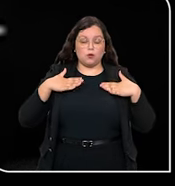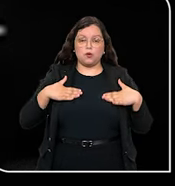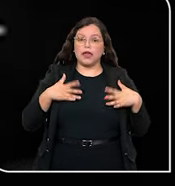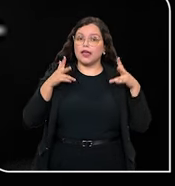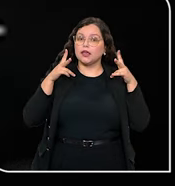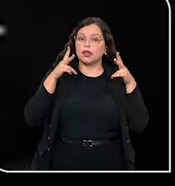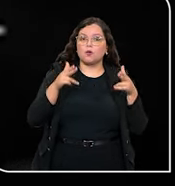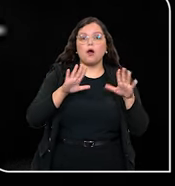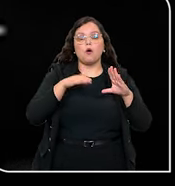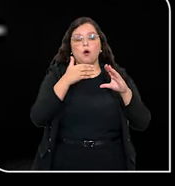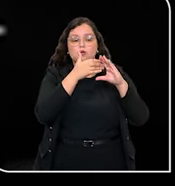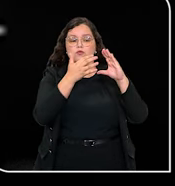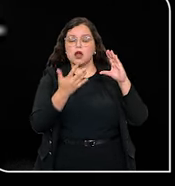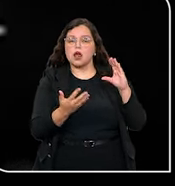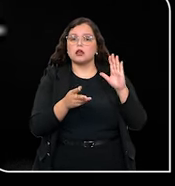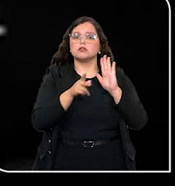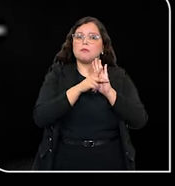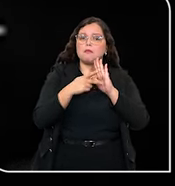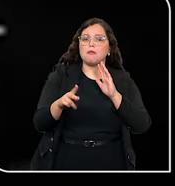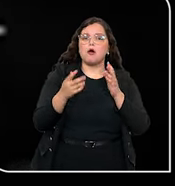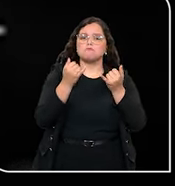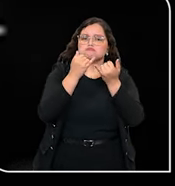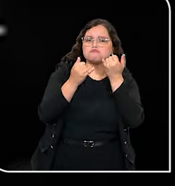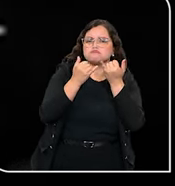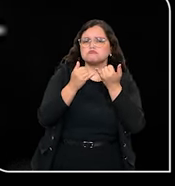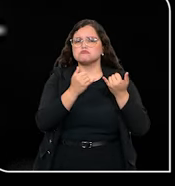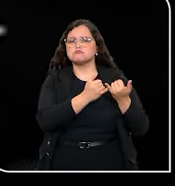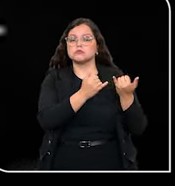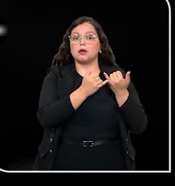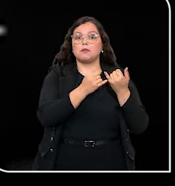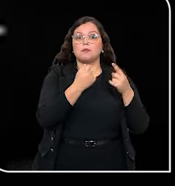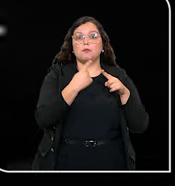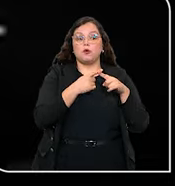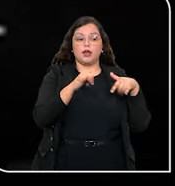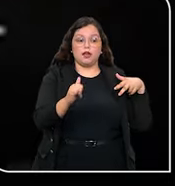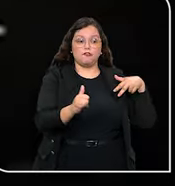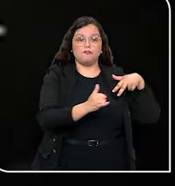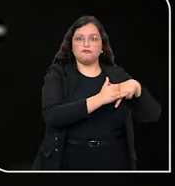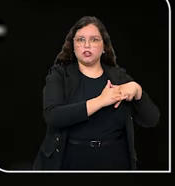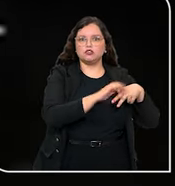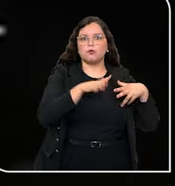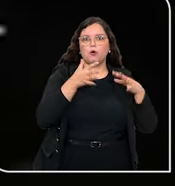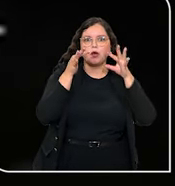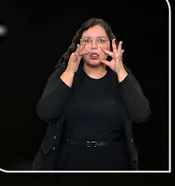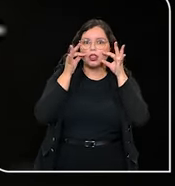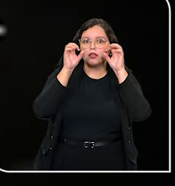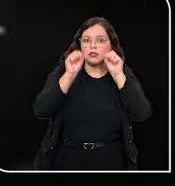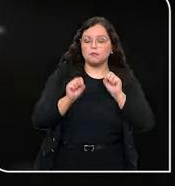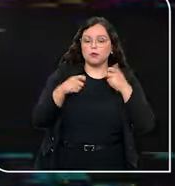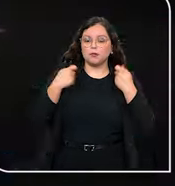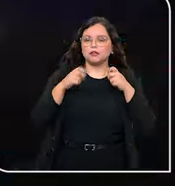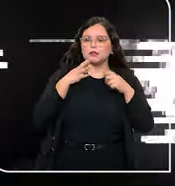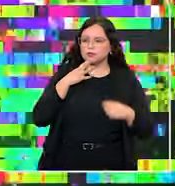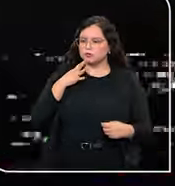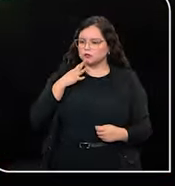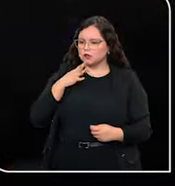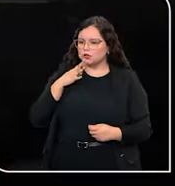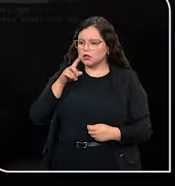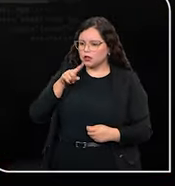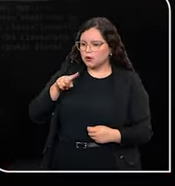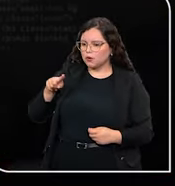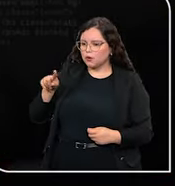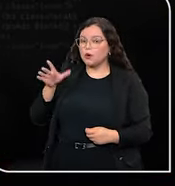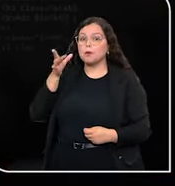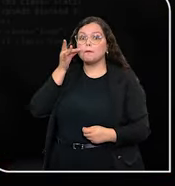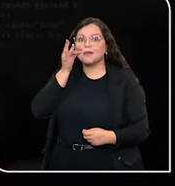físicas ou com características físicas semelhantes, para que a vítima ou a testemunha possa reconhecê-lo. Isso é